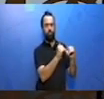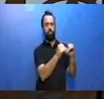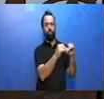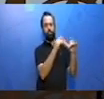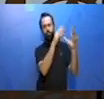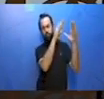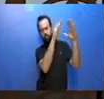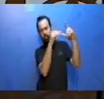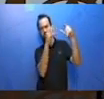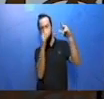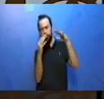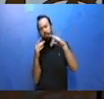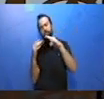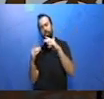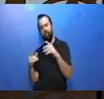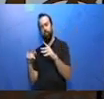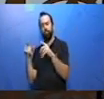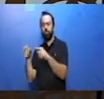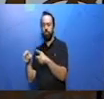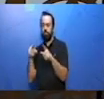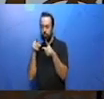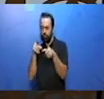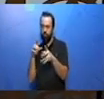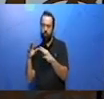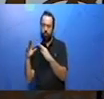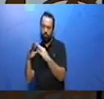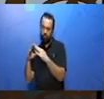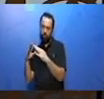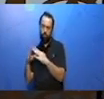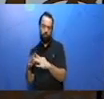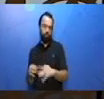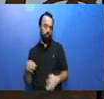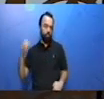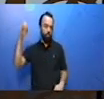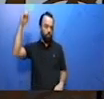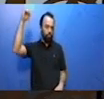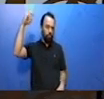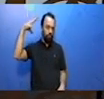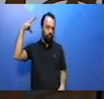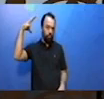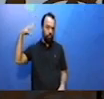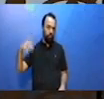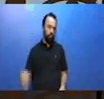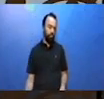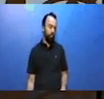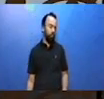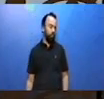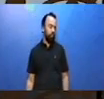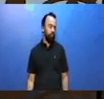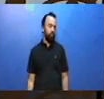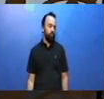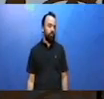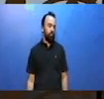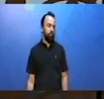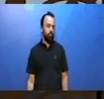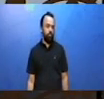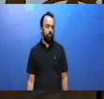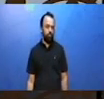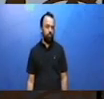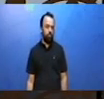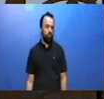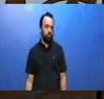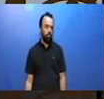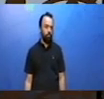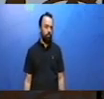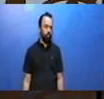ela faz toda a viagem até chegar no poste da sua cidade e lá no poste da sua casa. Né? E esses serviços,